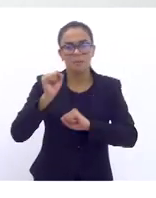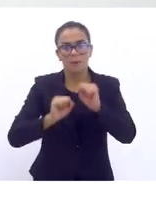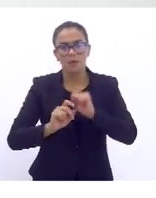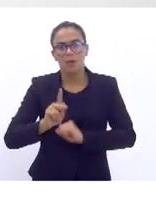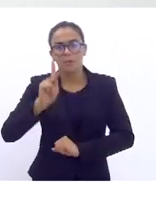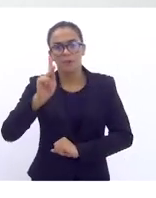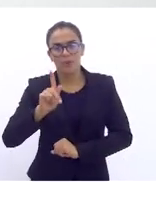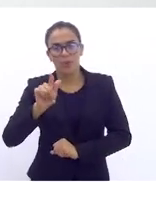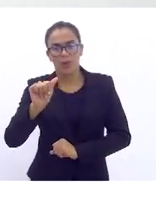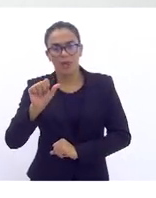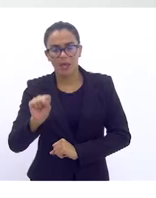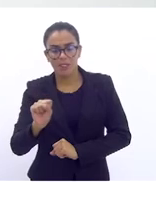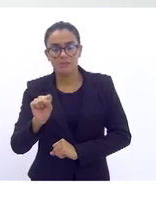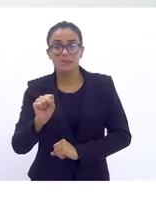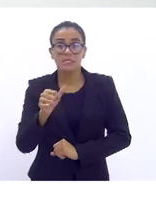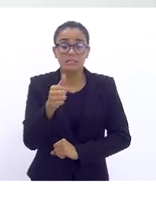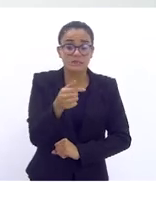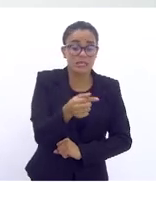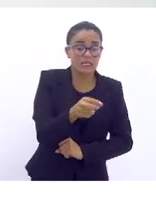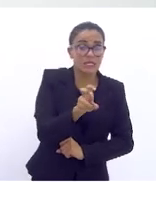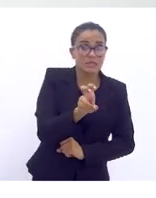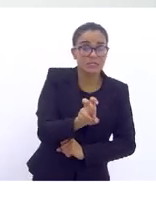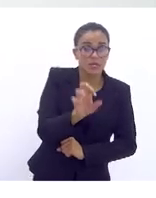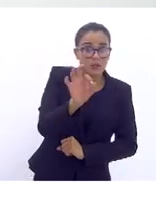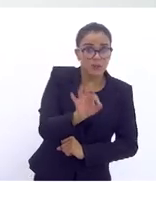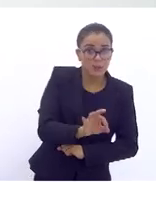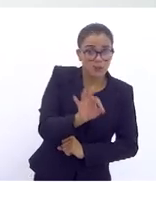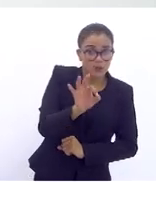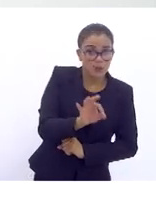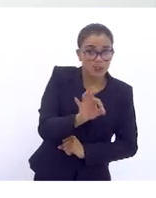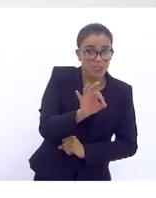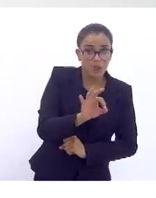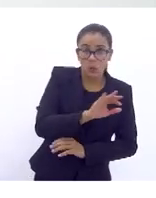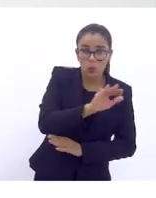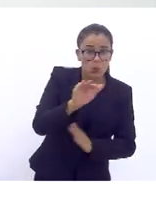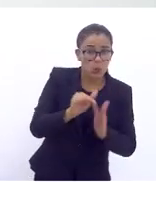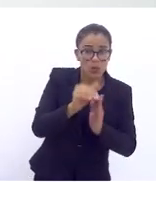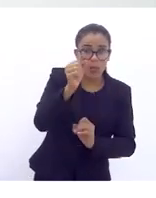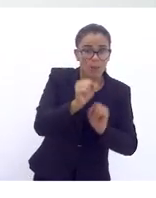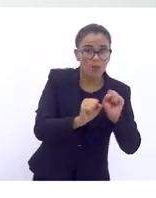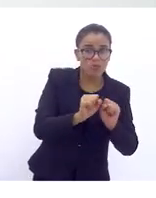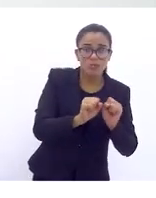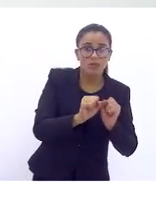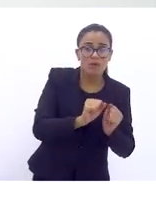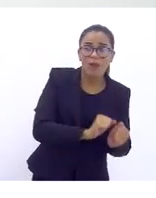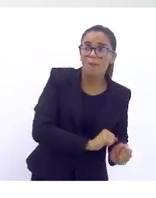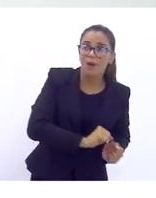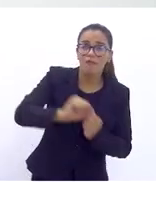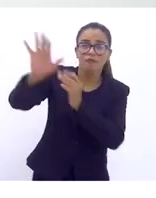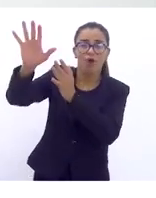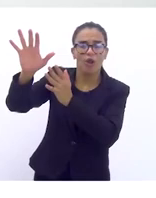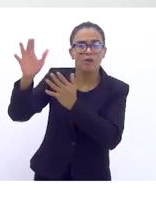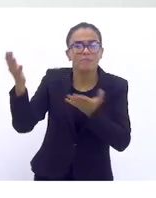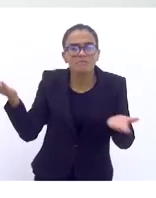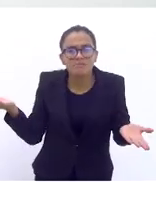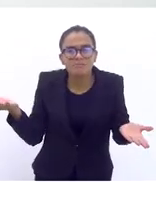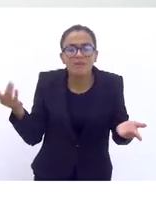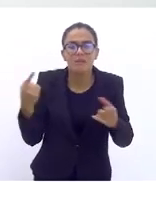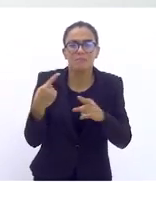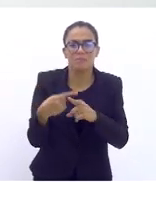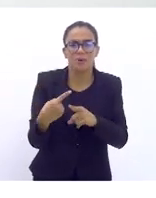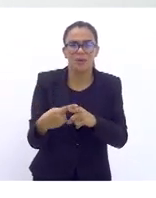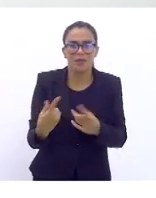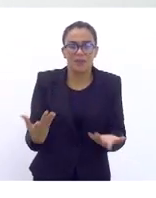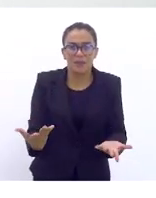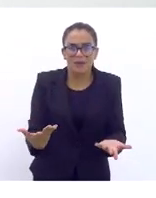petróleo e gás 75% da cadeia produtiva de petróleo e gás está fora do Rio de Janeiro ou seja O porquê